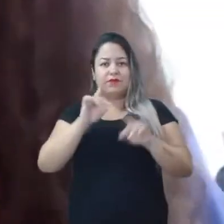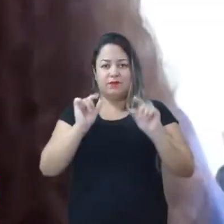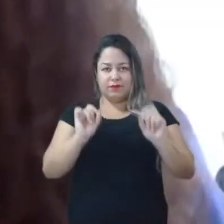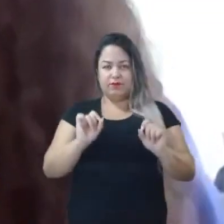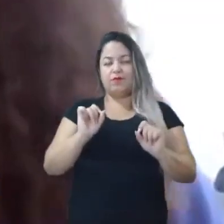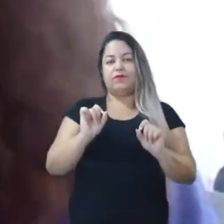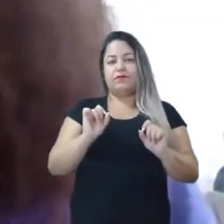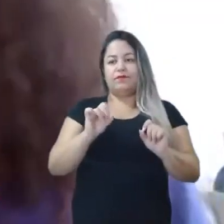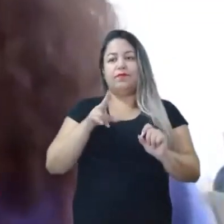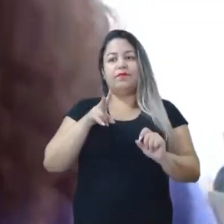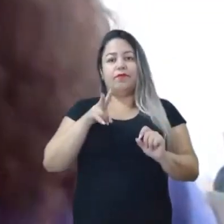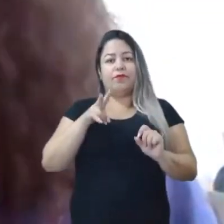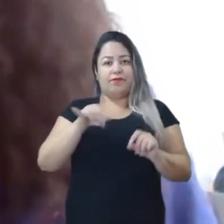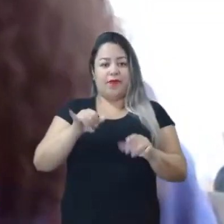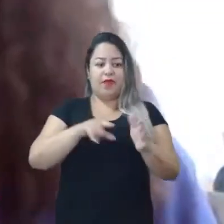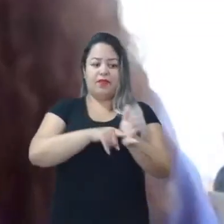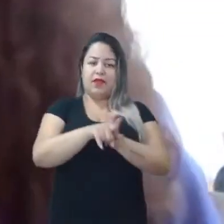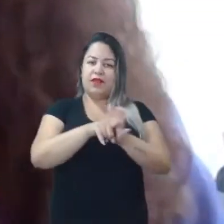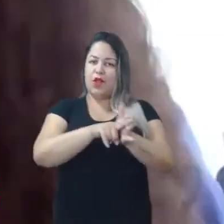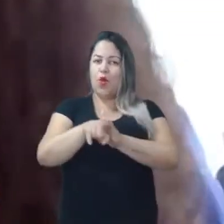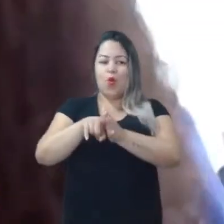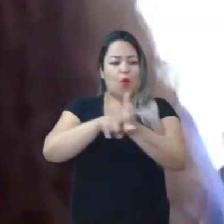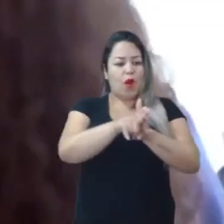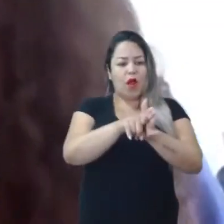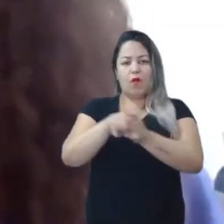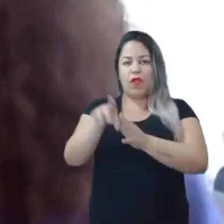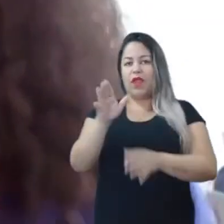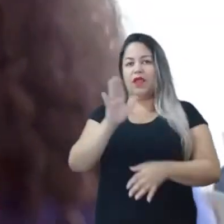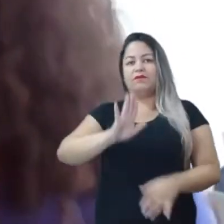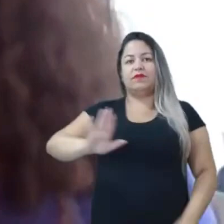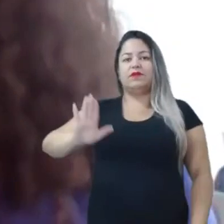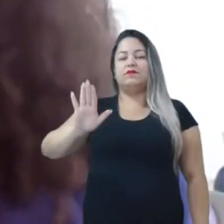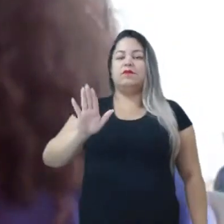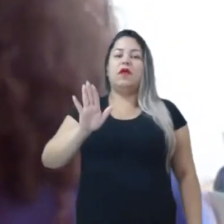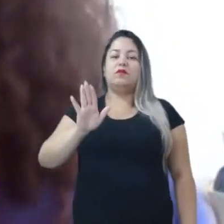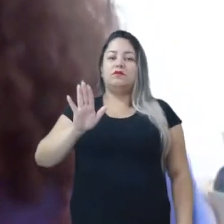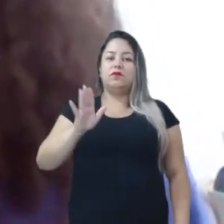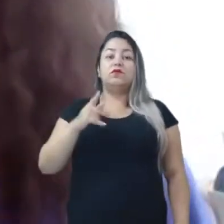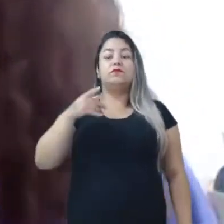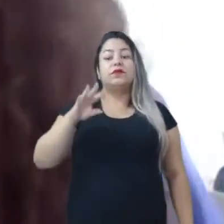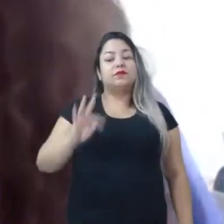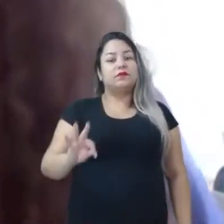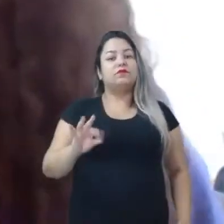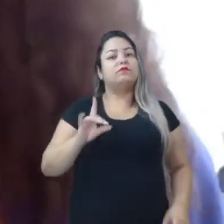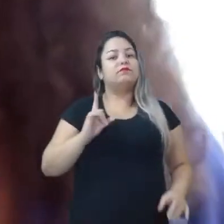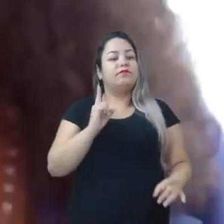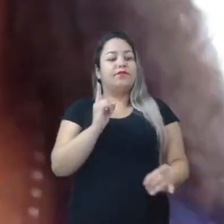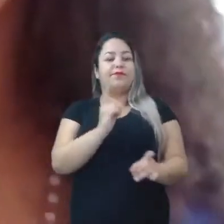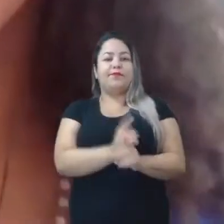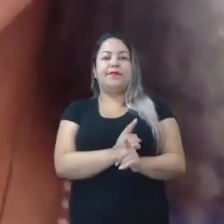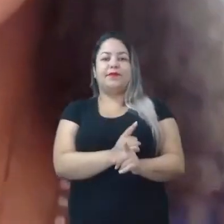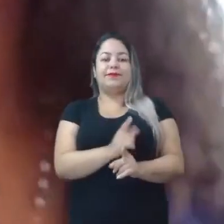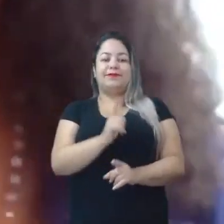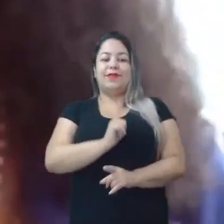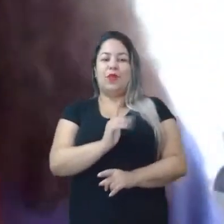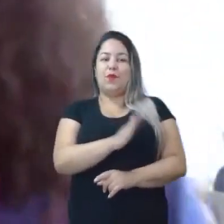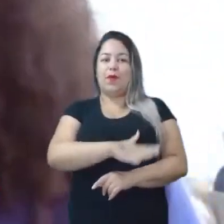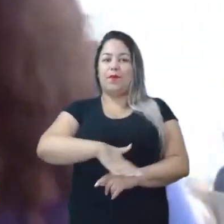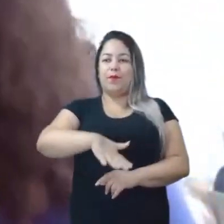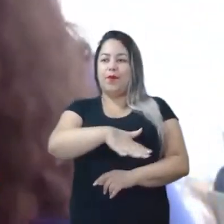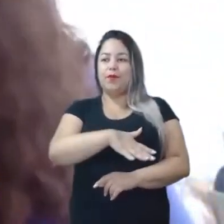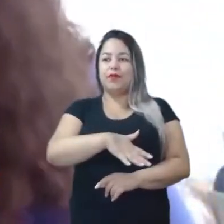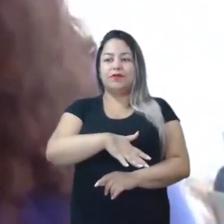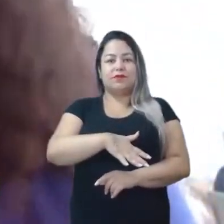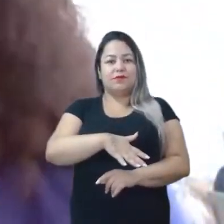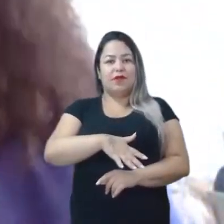vai analisar qualquer dado no governo, a gente começa identificando que tem uma população que ela